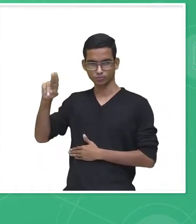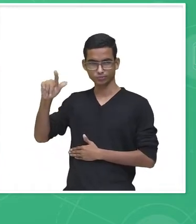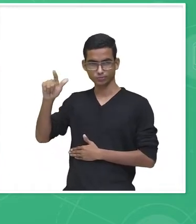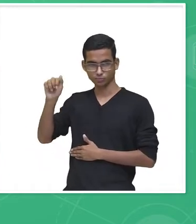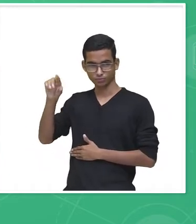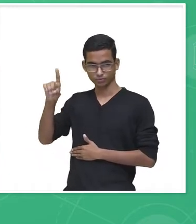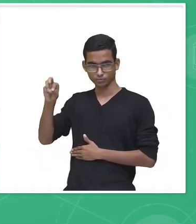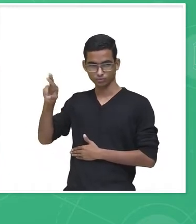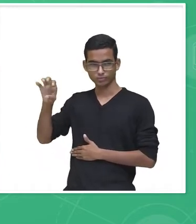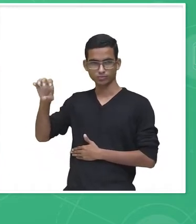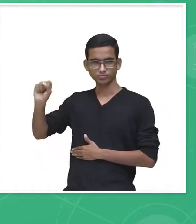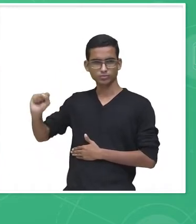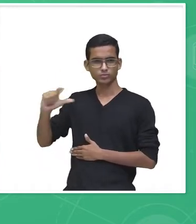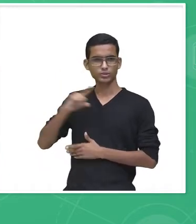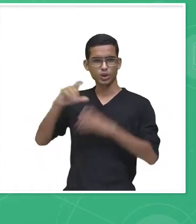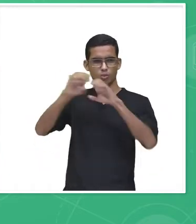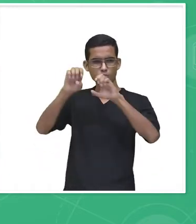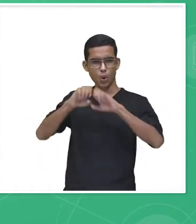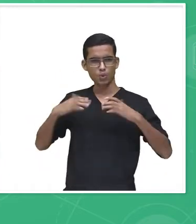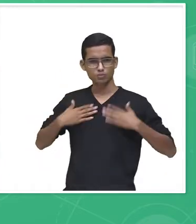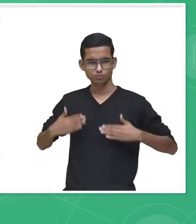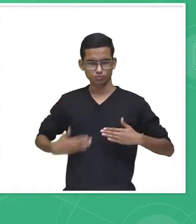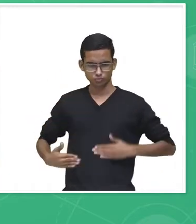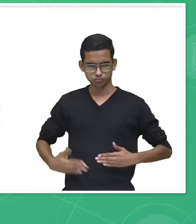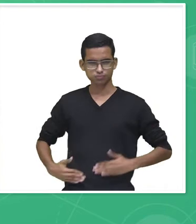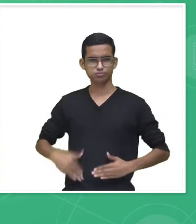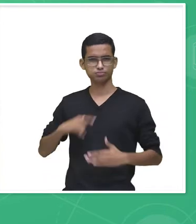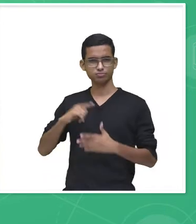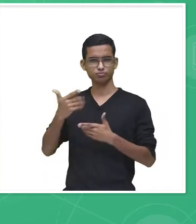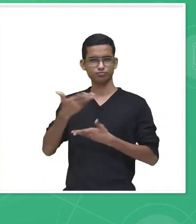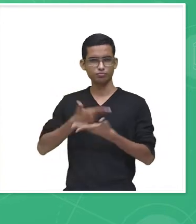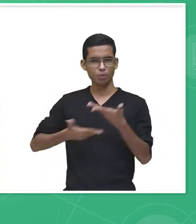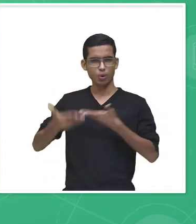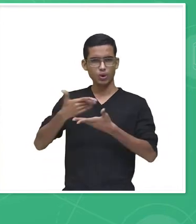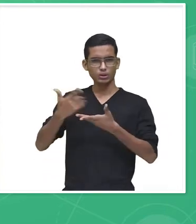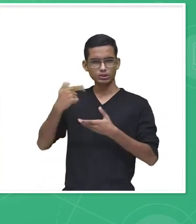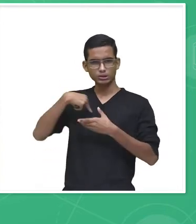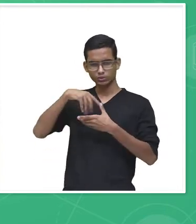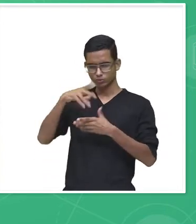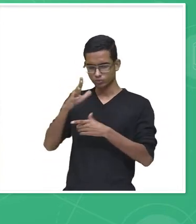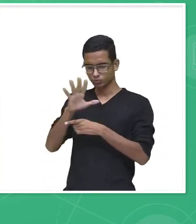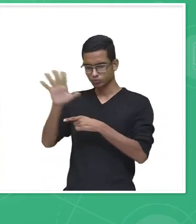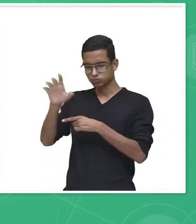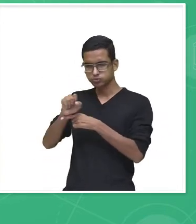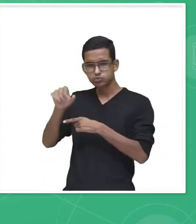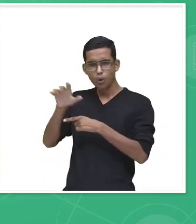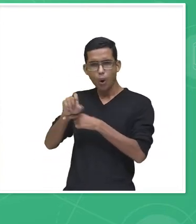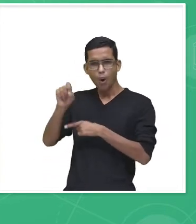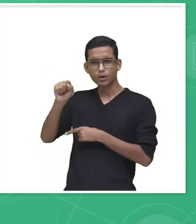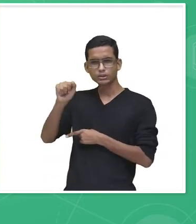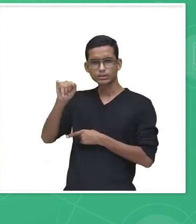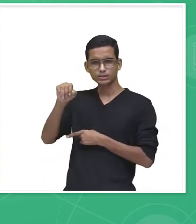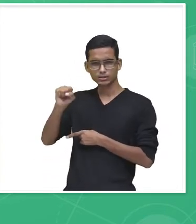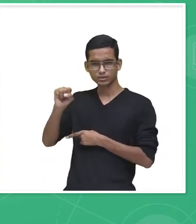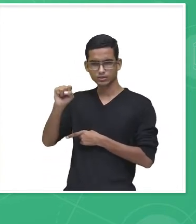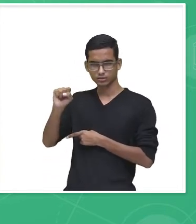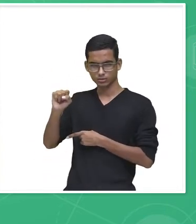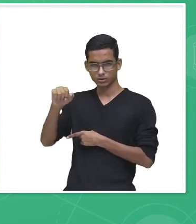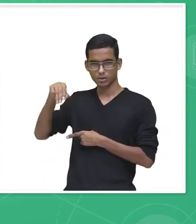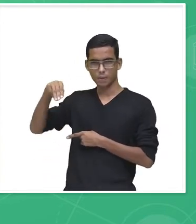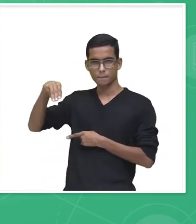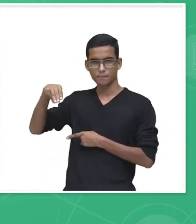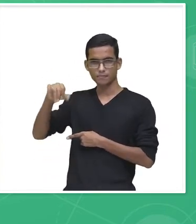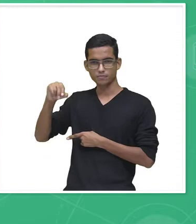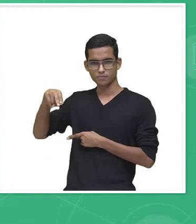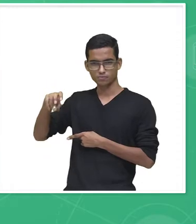participam do controle hídrico e de sais do corpo humano então é estar nada em excesso ou também